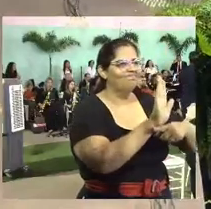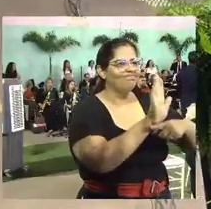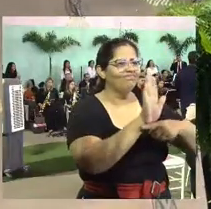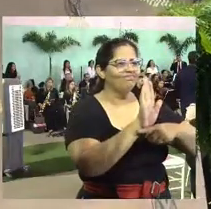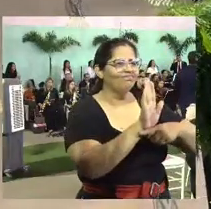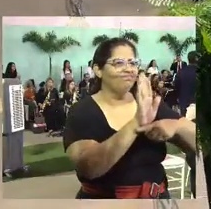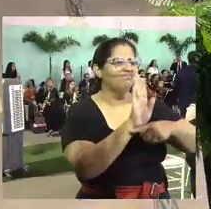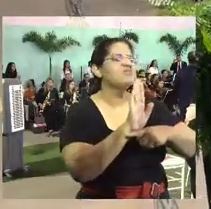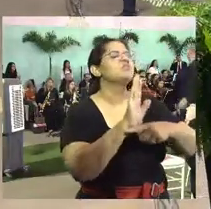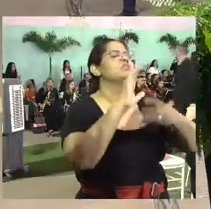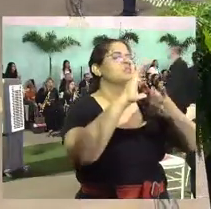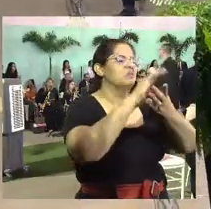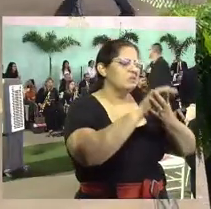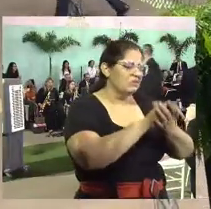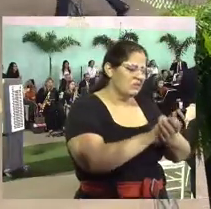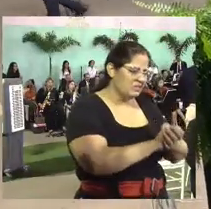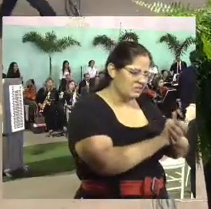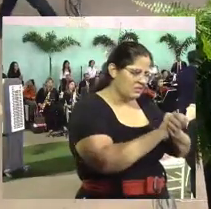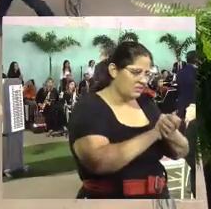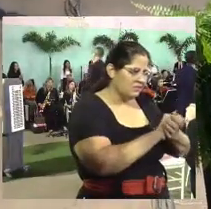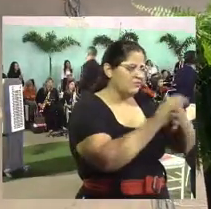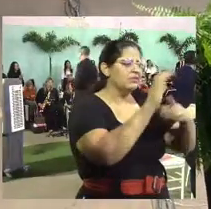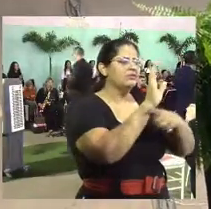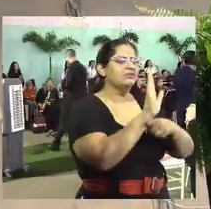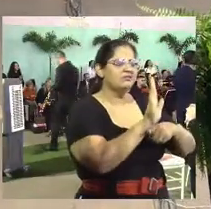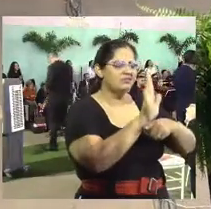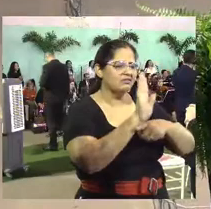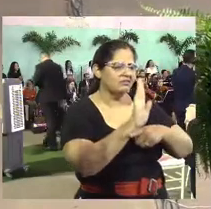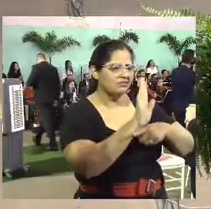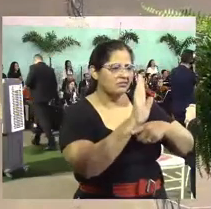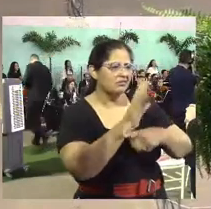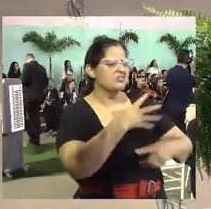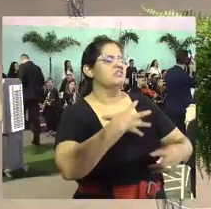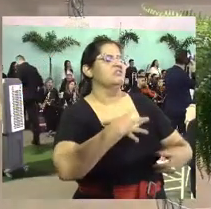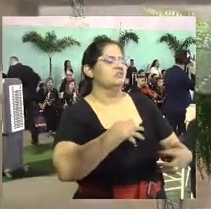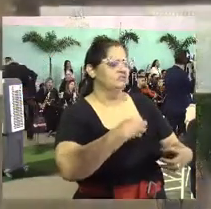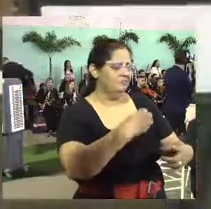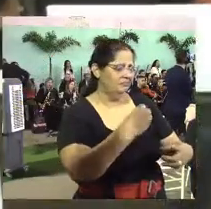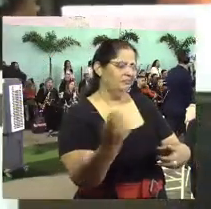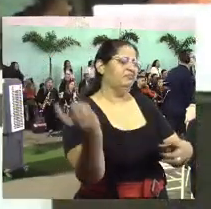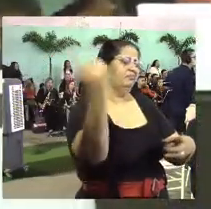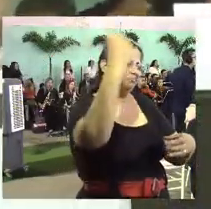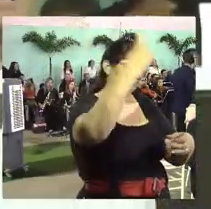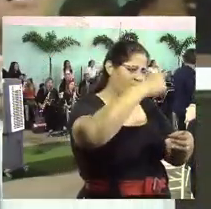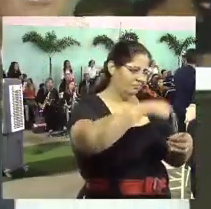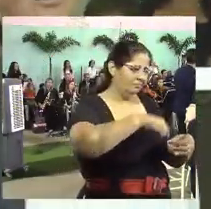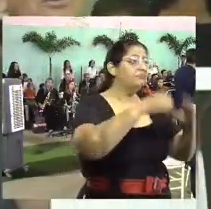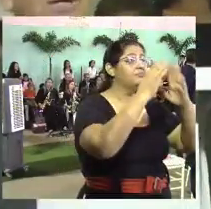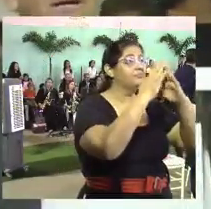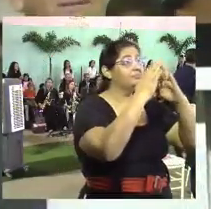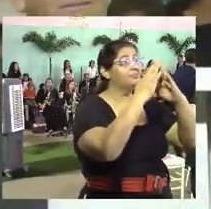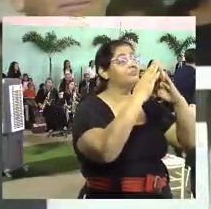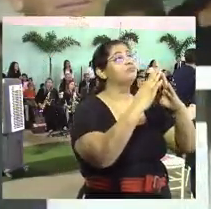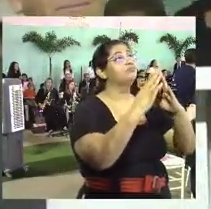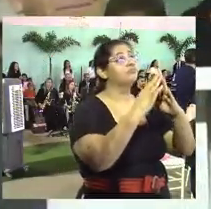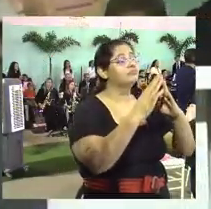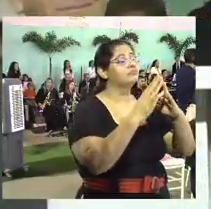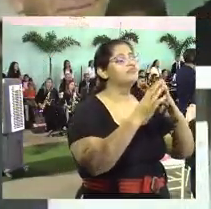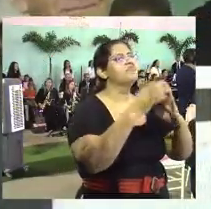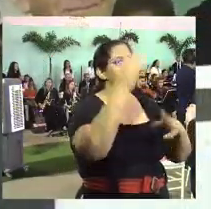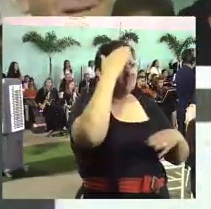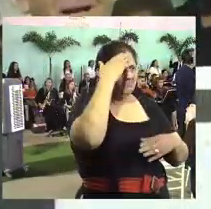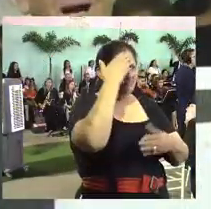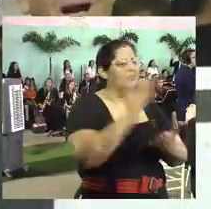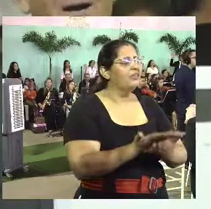que o teu casamento ele está cuidando pode ir que o teu filho tá voltando aleluia